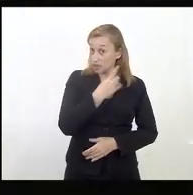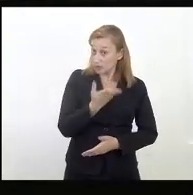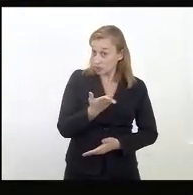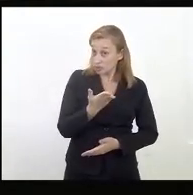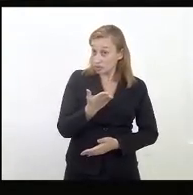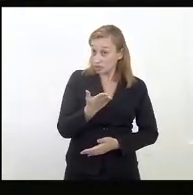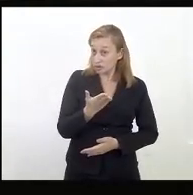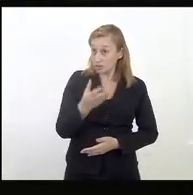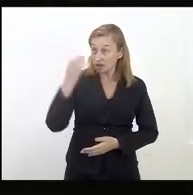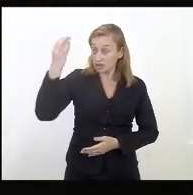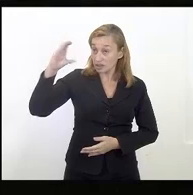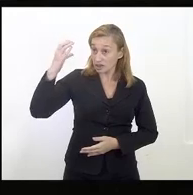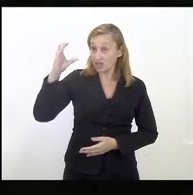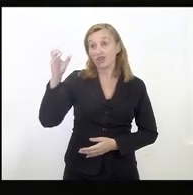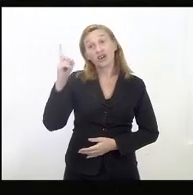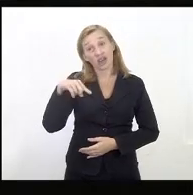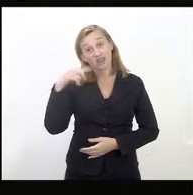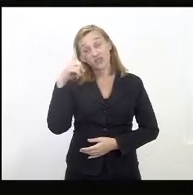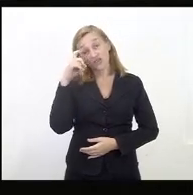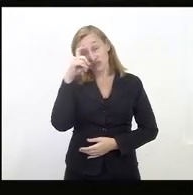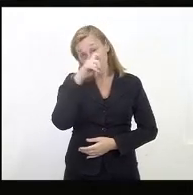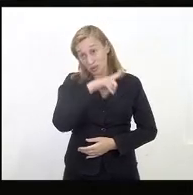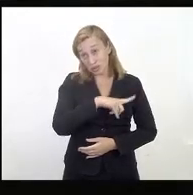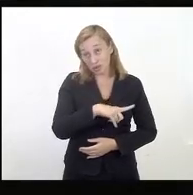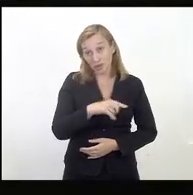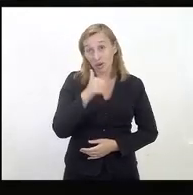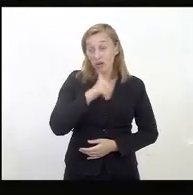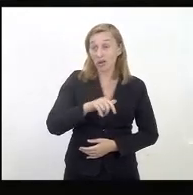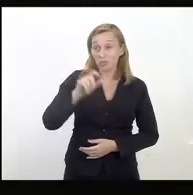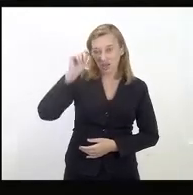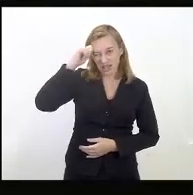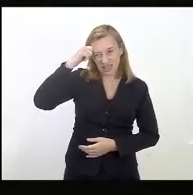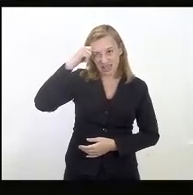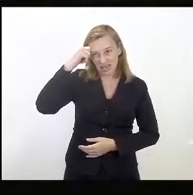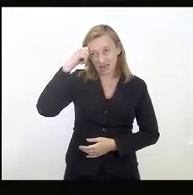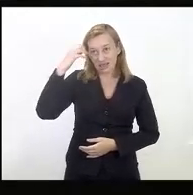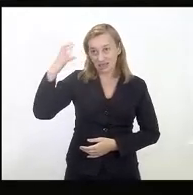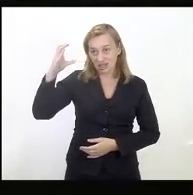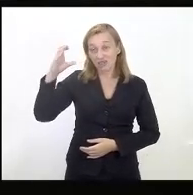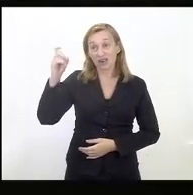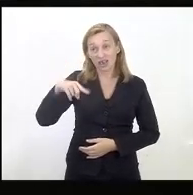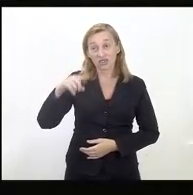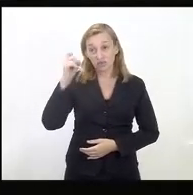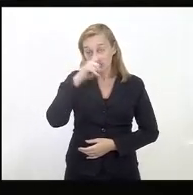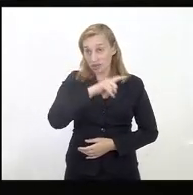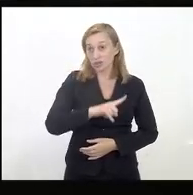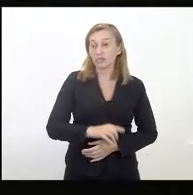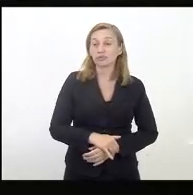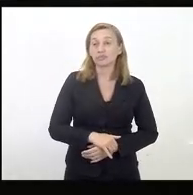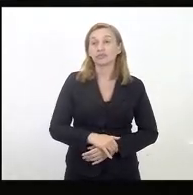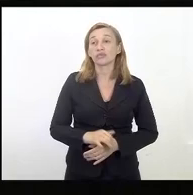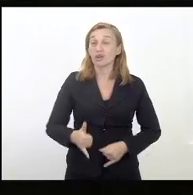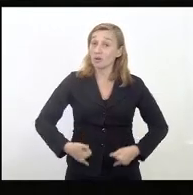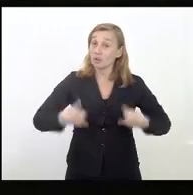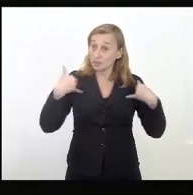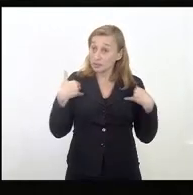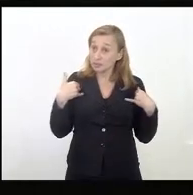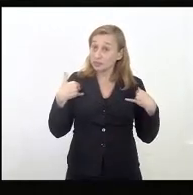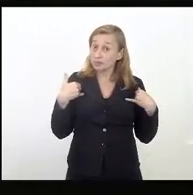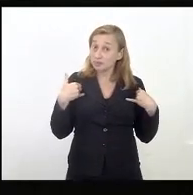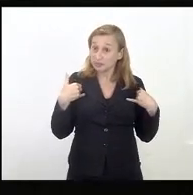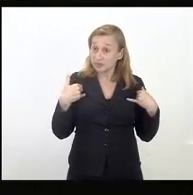uma mulher cientista já é difícil uma cientista negra mais difícil ainda mas que muito nos orgulha e que